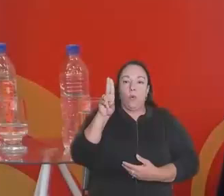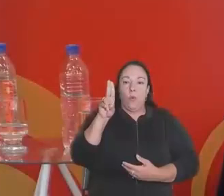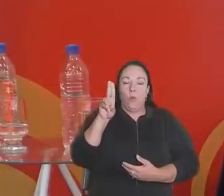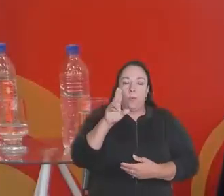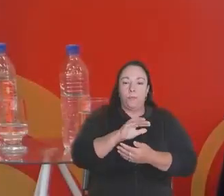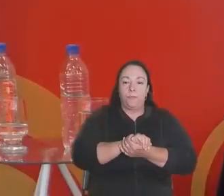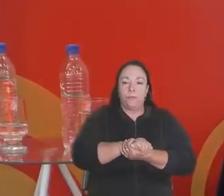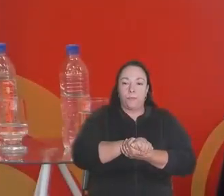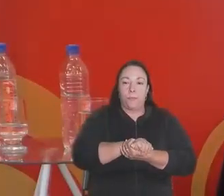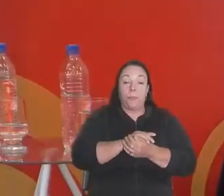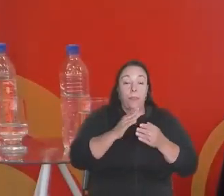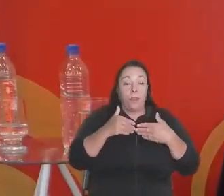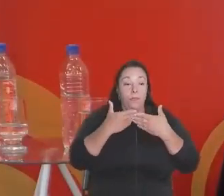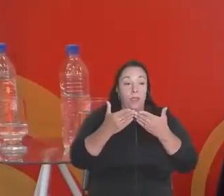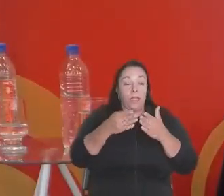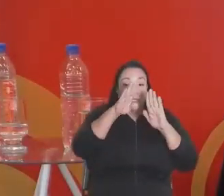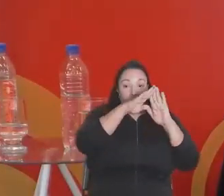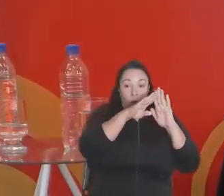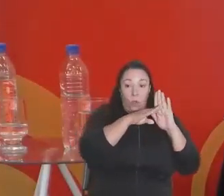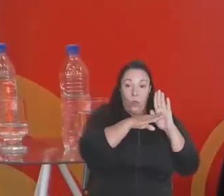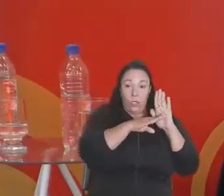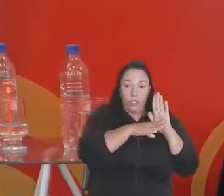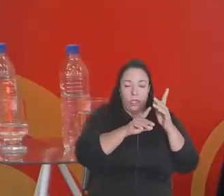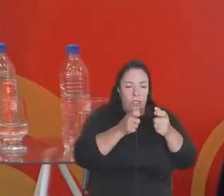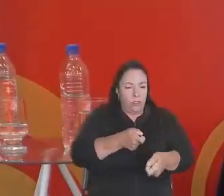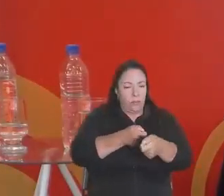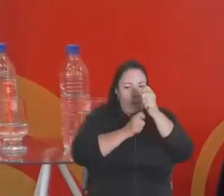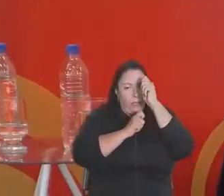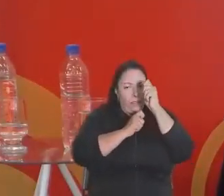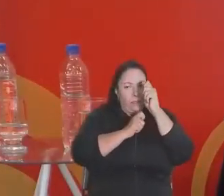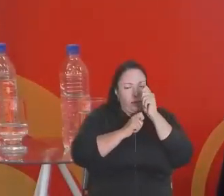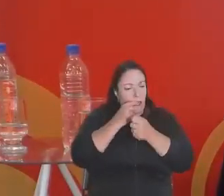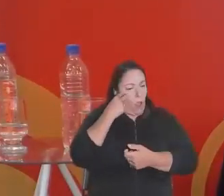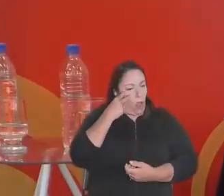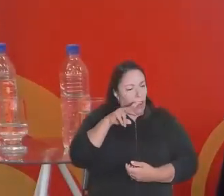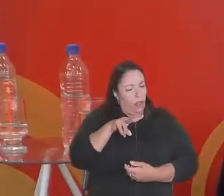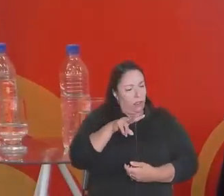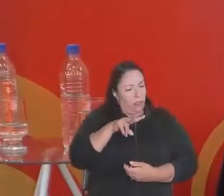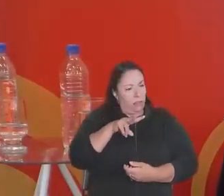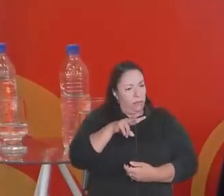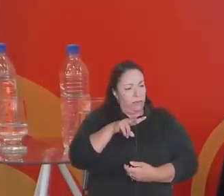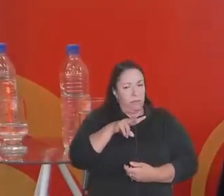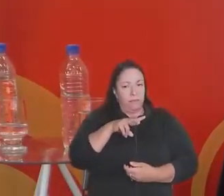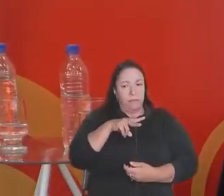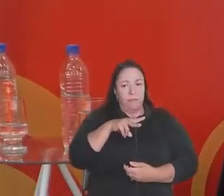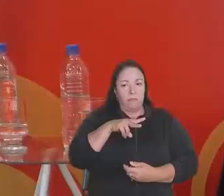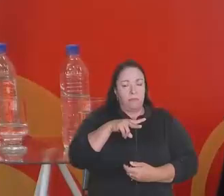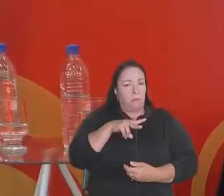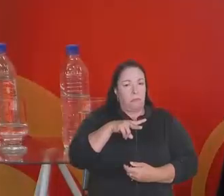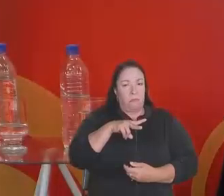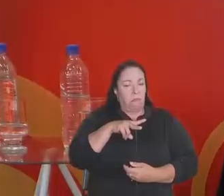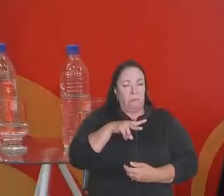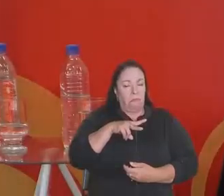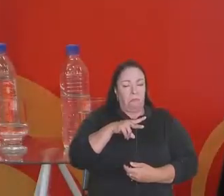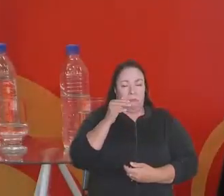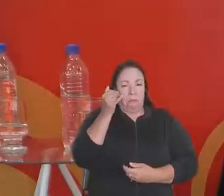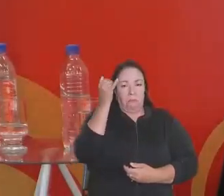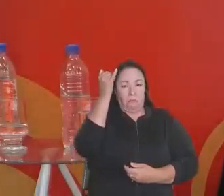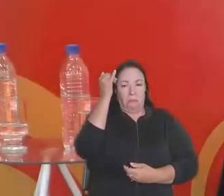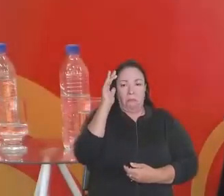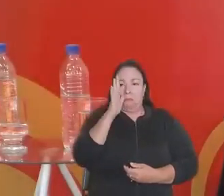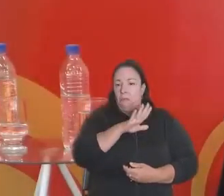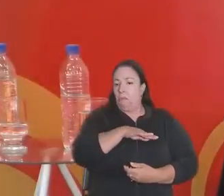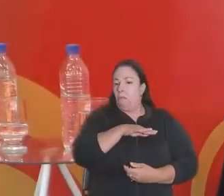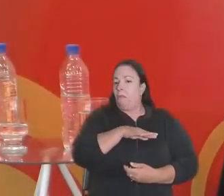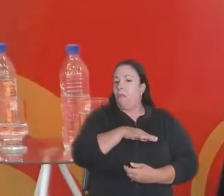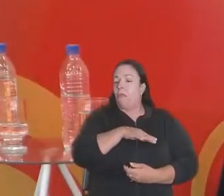oferecendo um roteiro de pesca. Eu olhei aquilo, a princípio não dei importância, mas aquilo ficou na minha